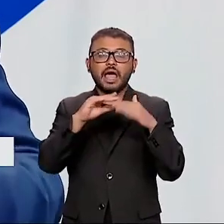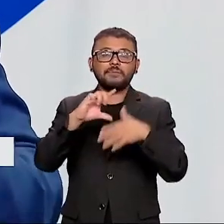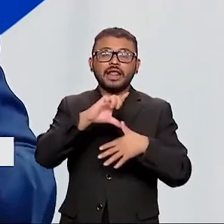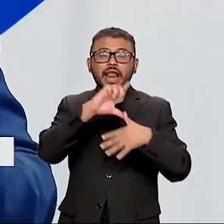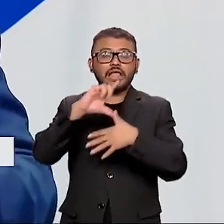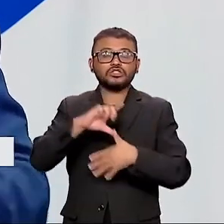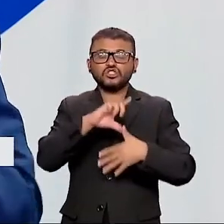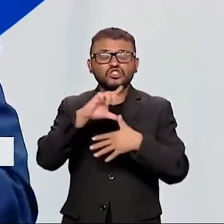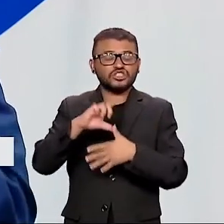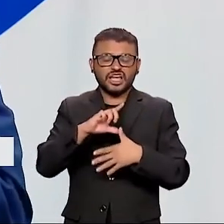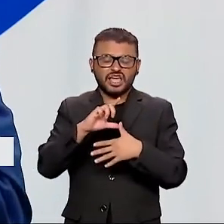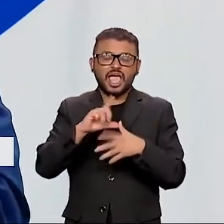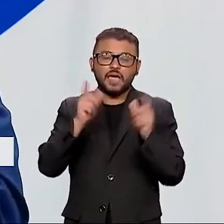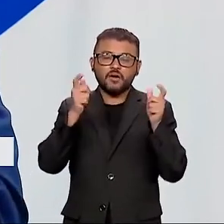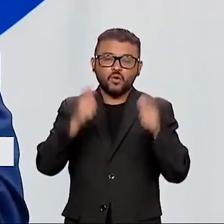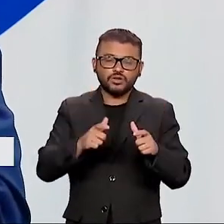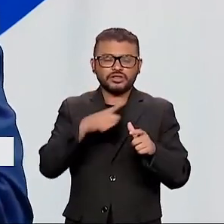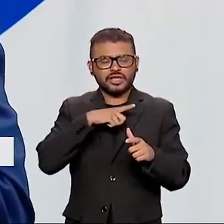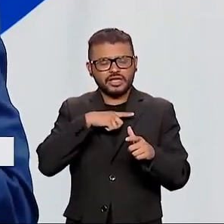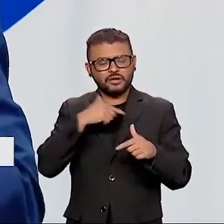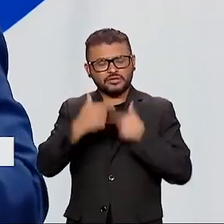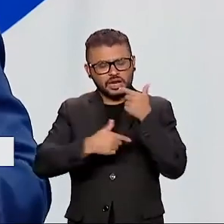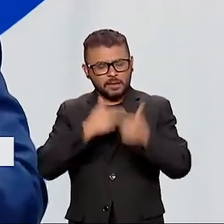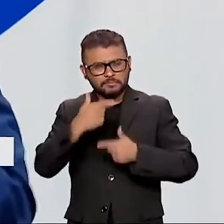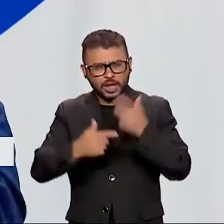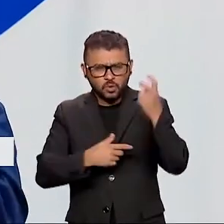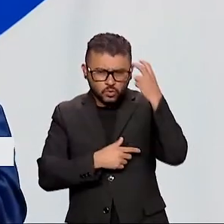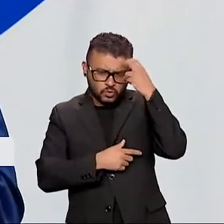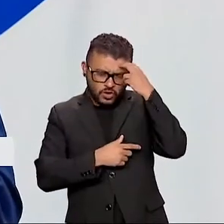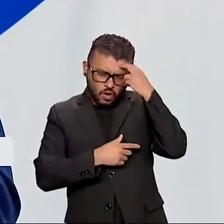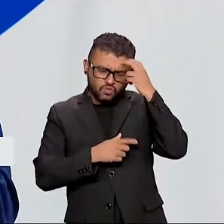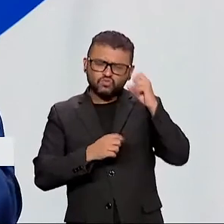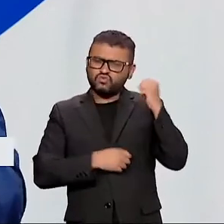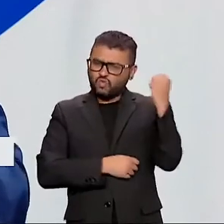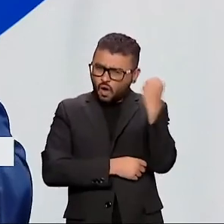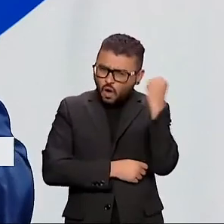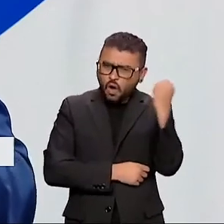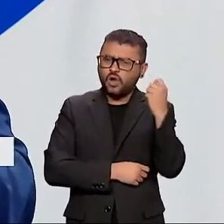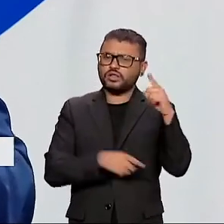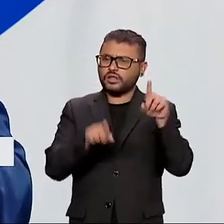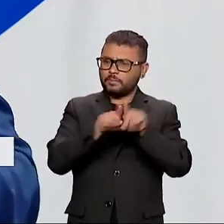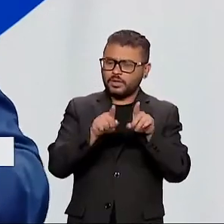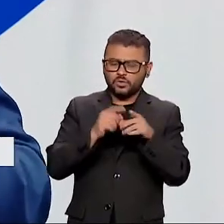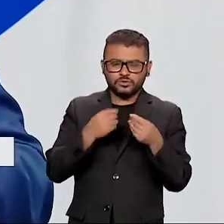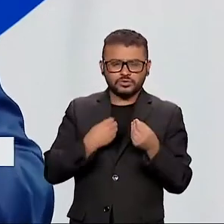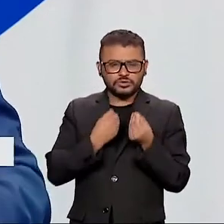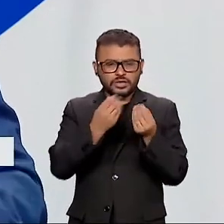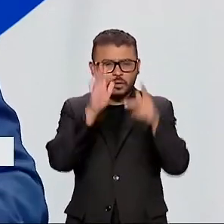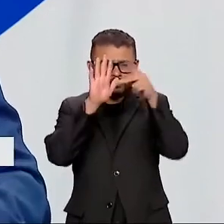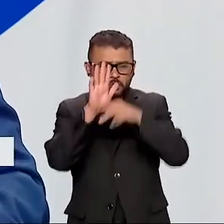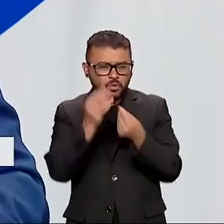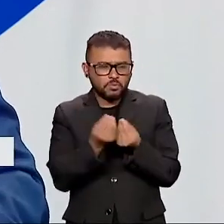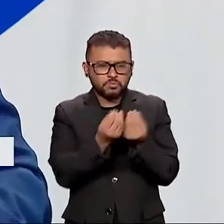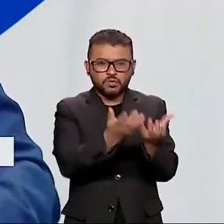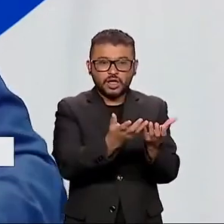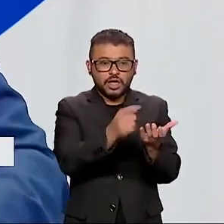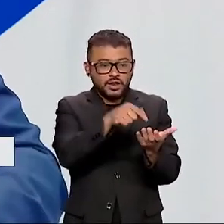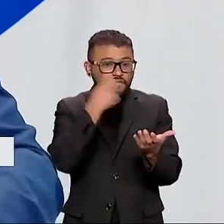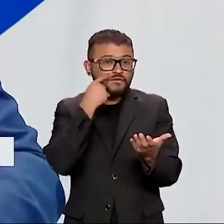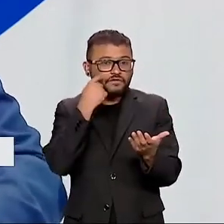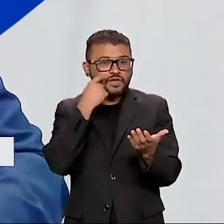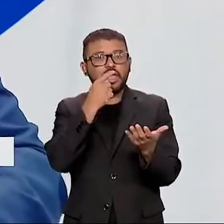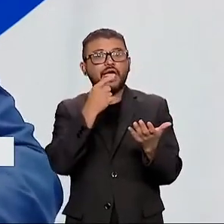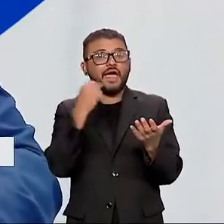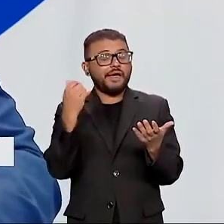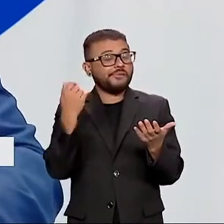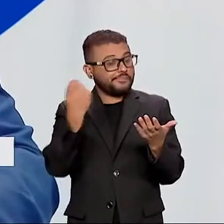que funciona bem, que tinha uma atividade cultural muito intensa. Eu, inclusive, entreguei na mão dele uma proposta para ele levar em conta